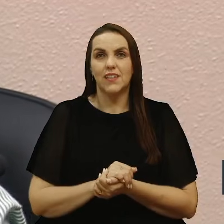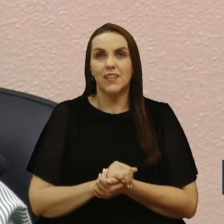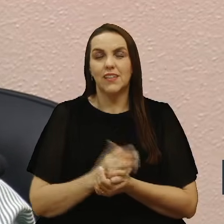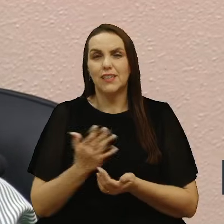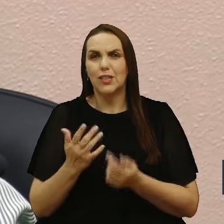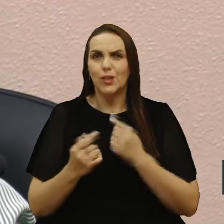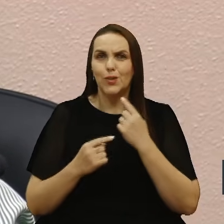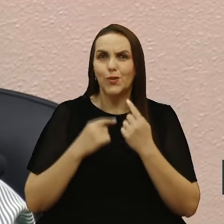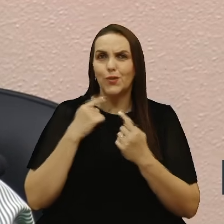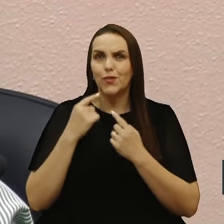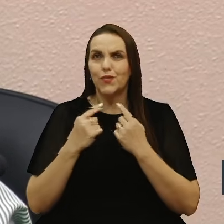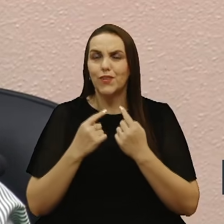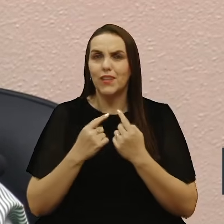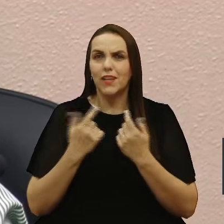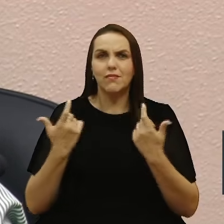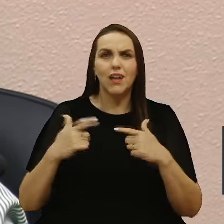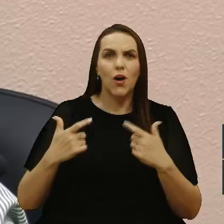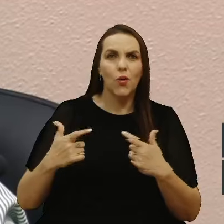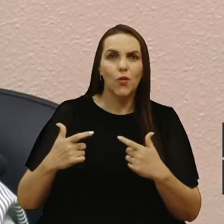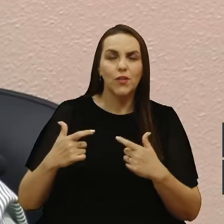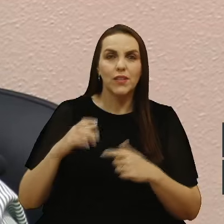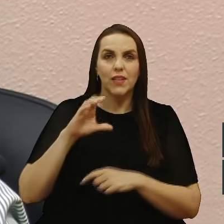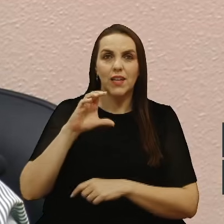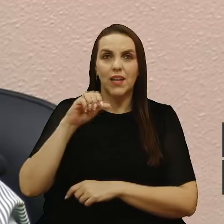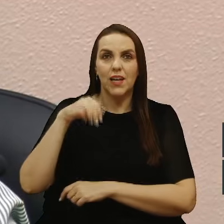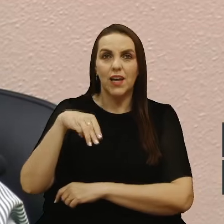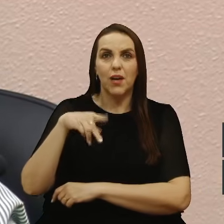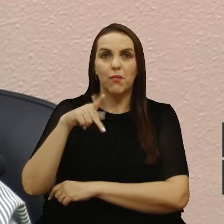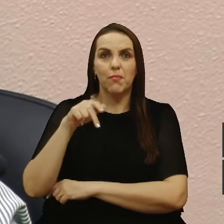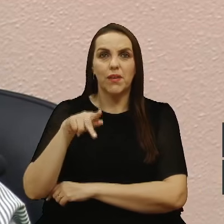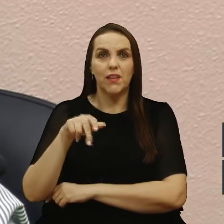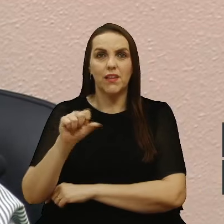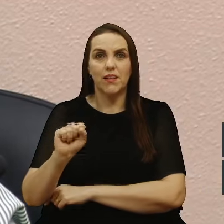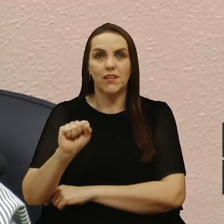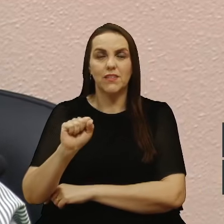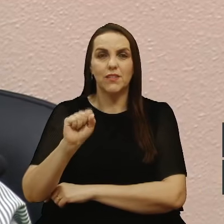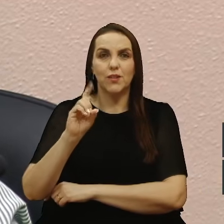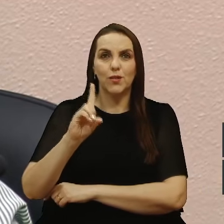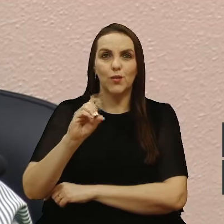aqui se era Entre Rios ou Campinas do Sul, mas é Campinas do Sul.